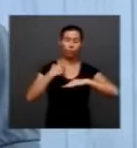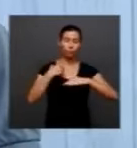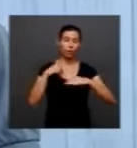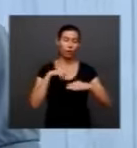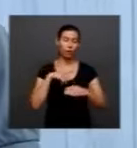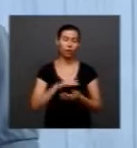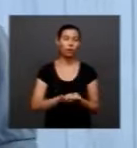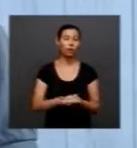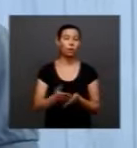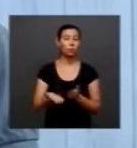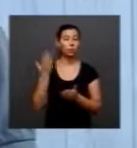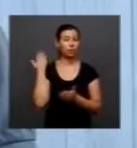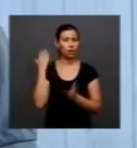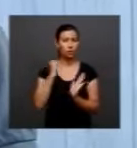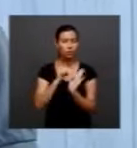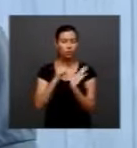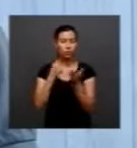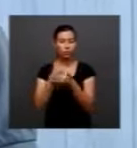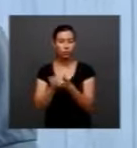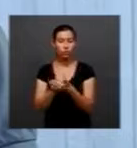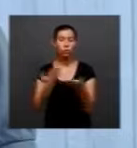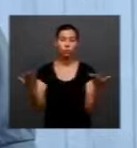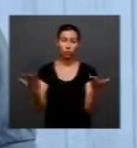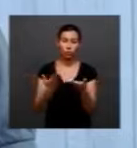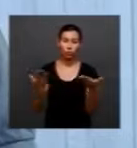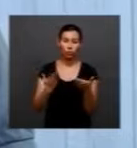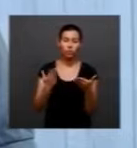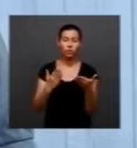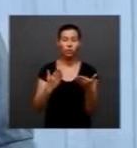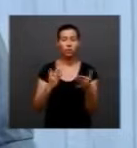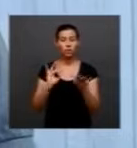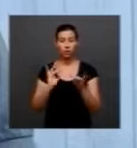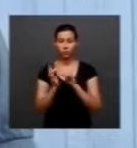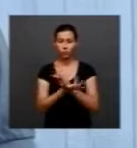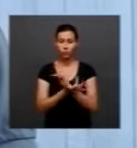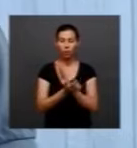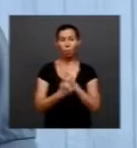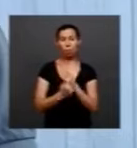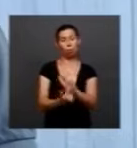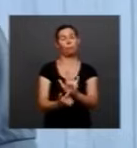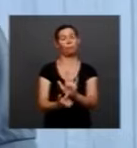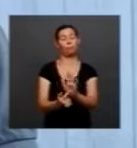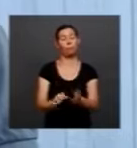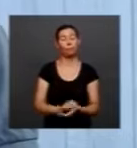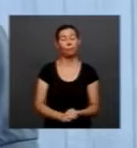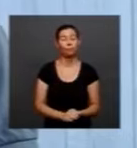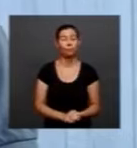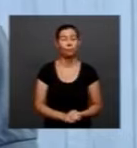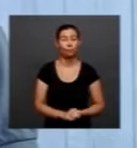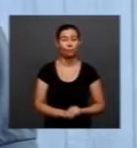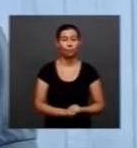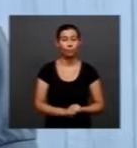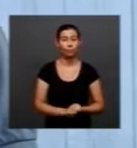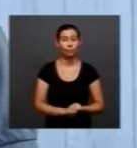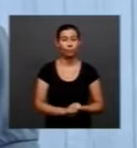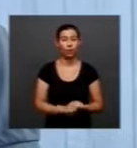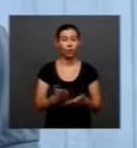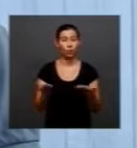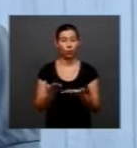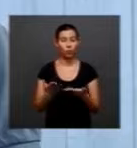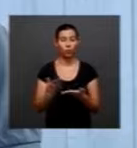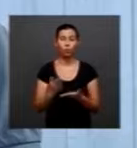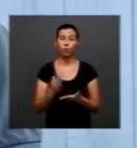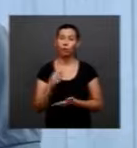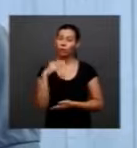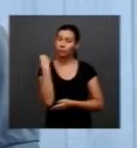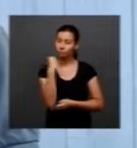ocultadas, acabam sendo visibilizadas pelas redes sociais. Então, eu acho que a gente está aproveitando, e eu acho